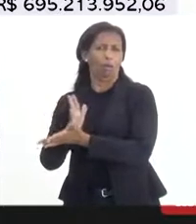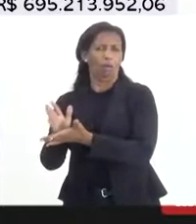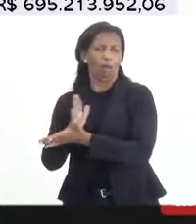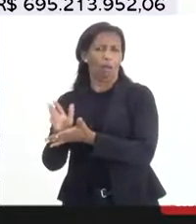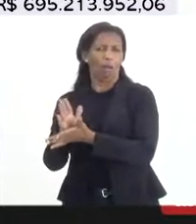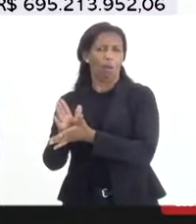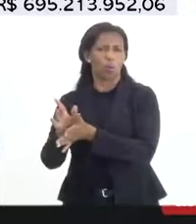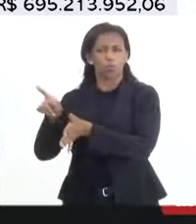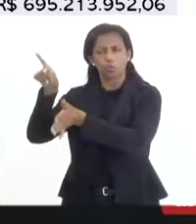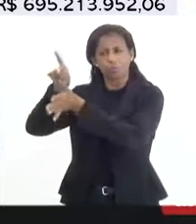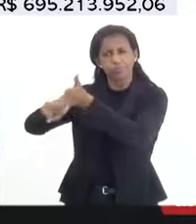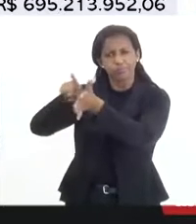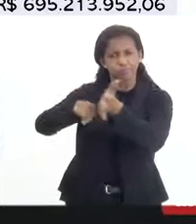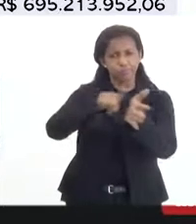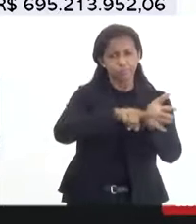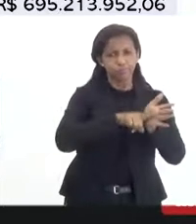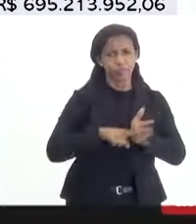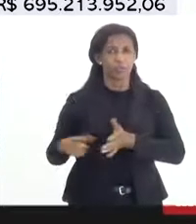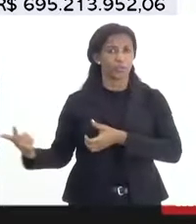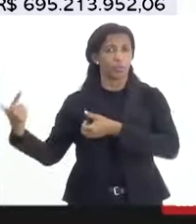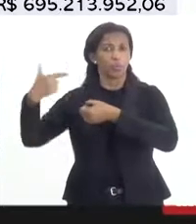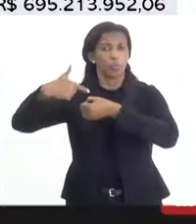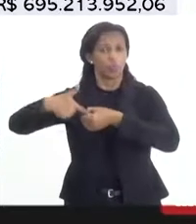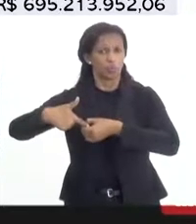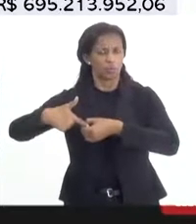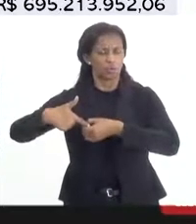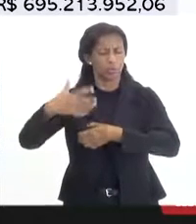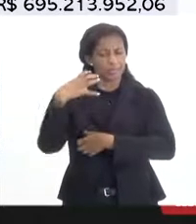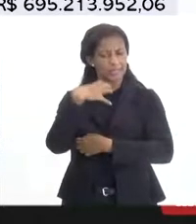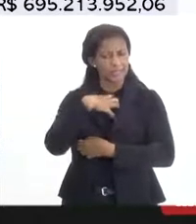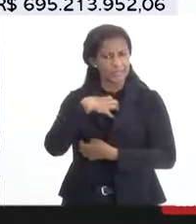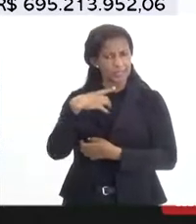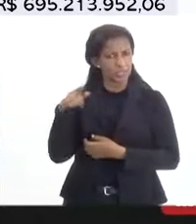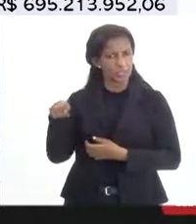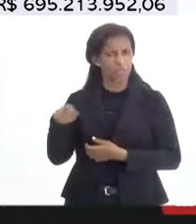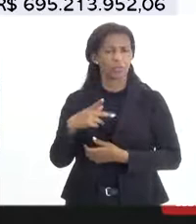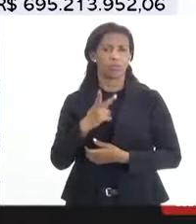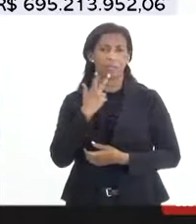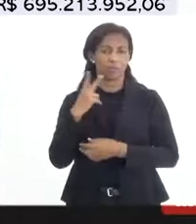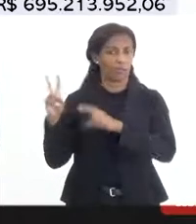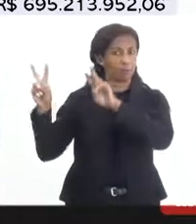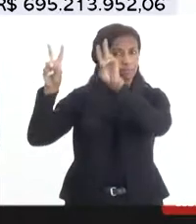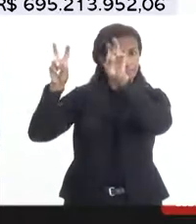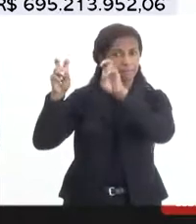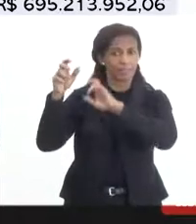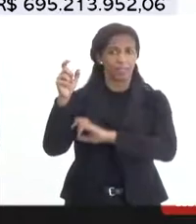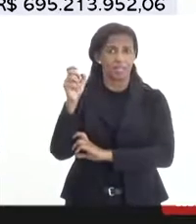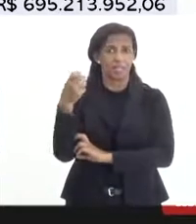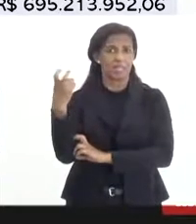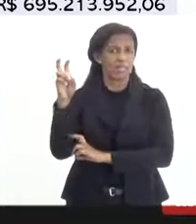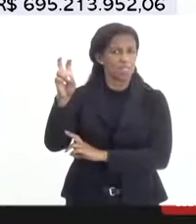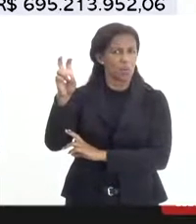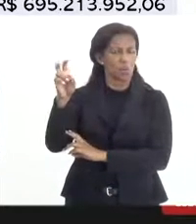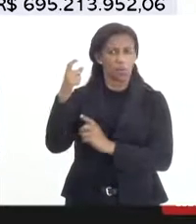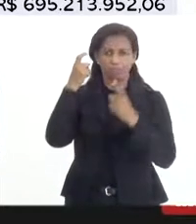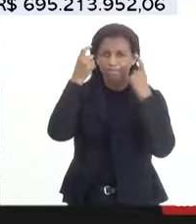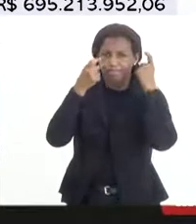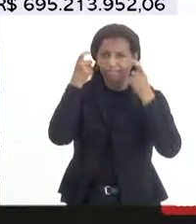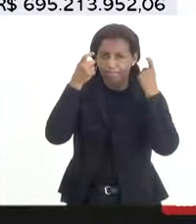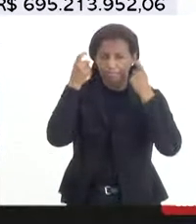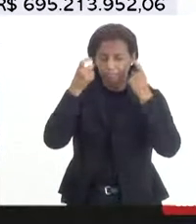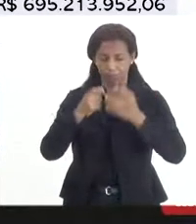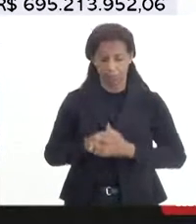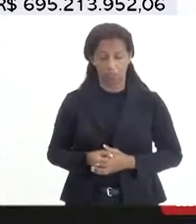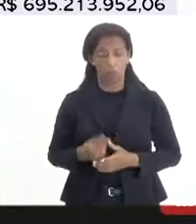alíquota de alguns combustíveis. E nesse sentido, eu queria trazer o seguinte, essa tese 5, ela nos preocupa muito. Por quê?